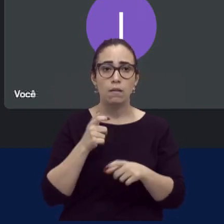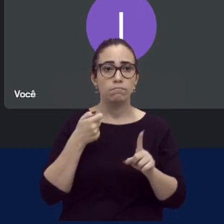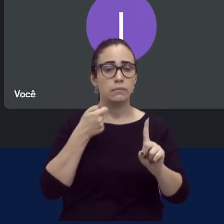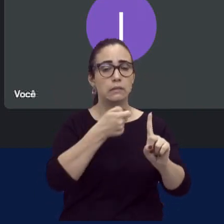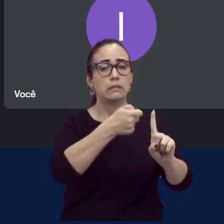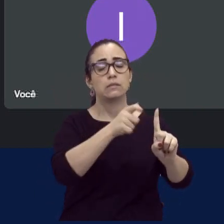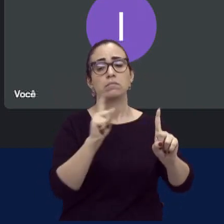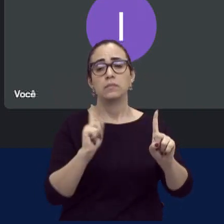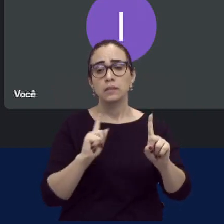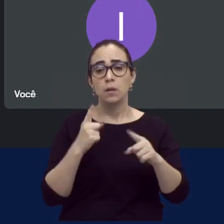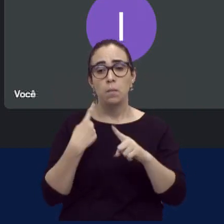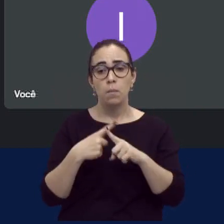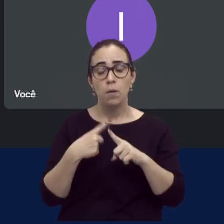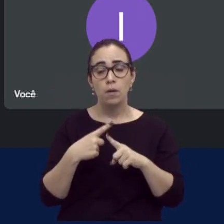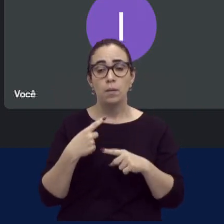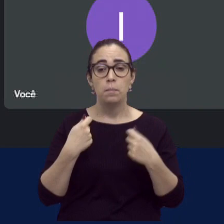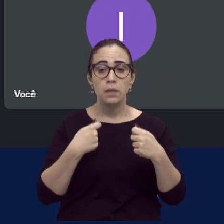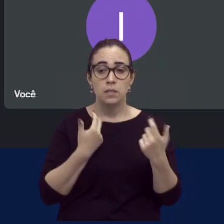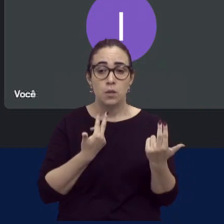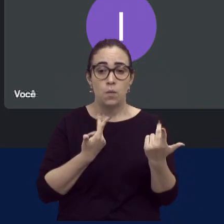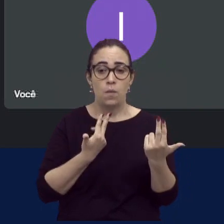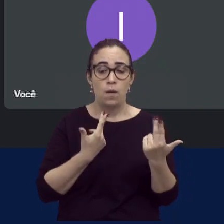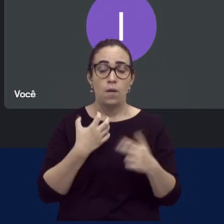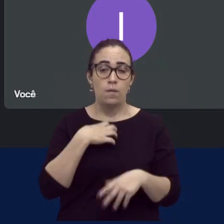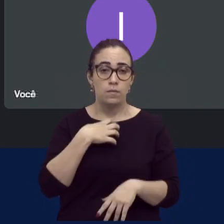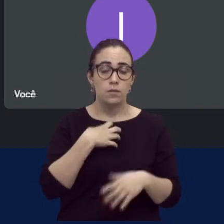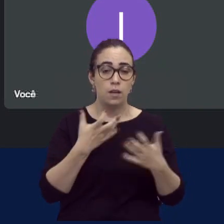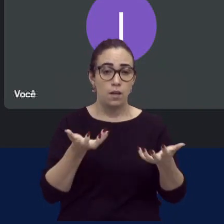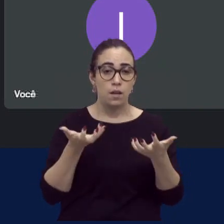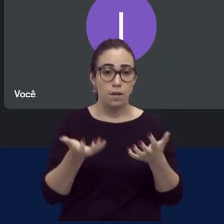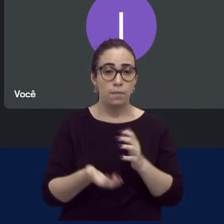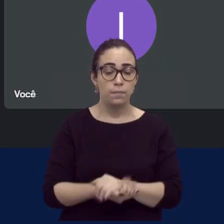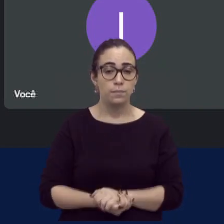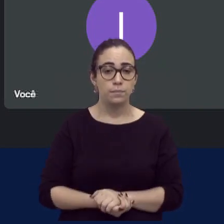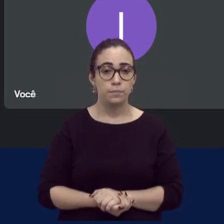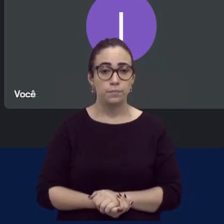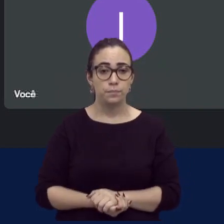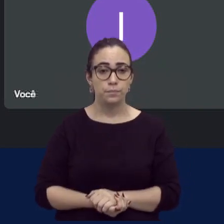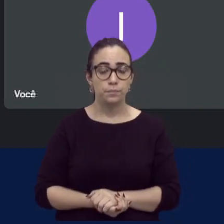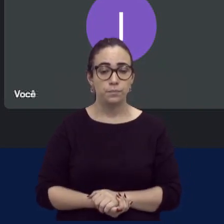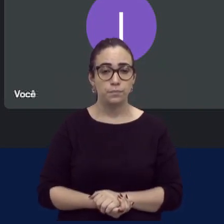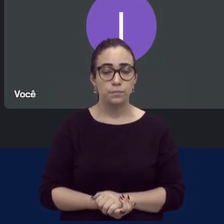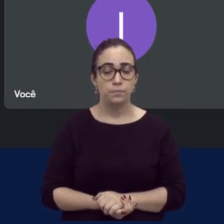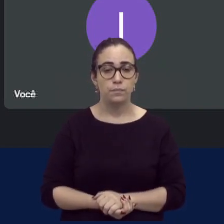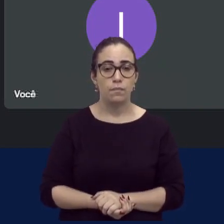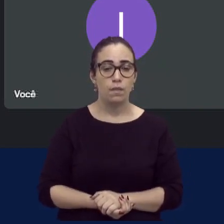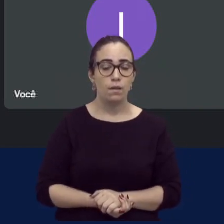porque eu vou, como os 1%